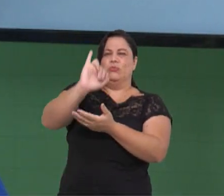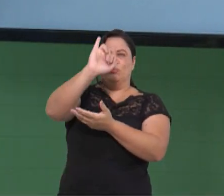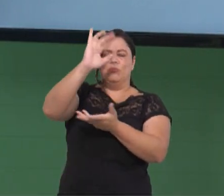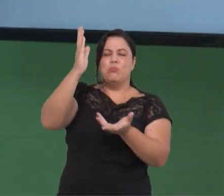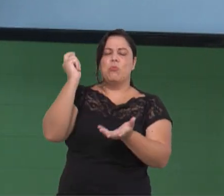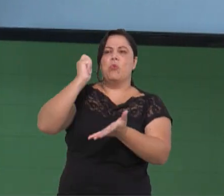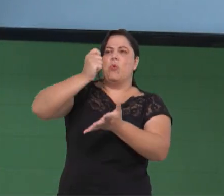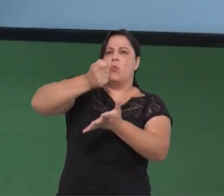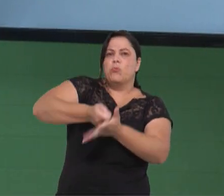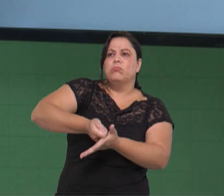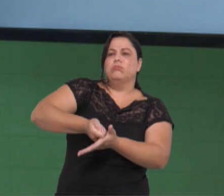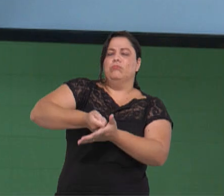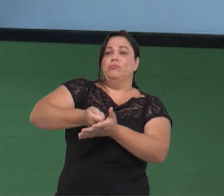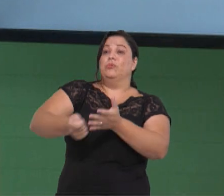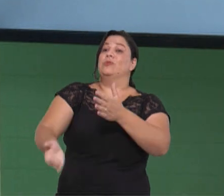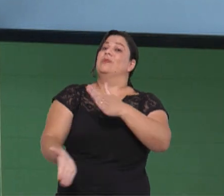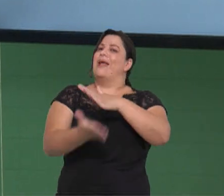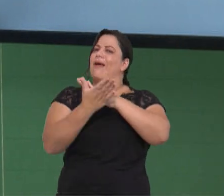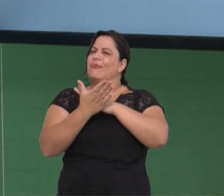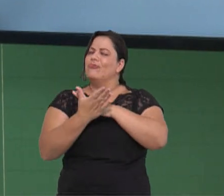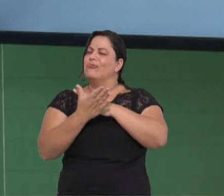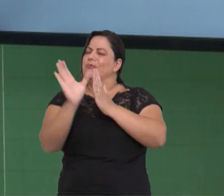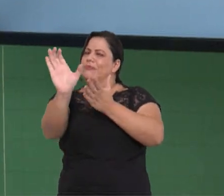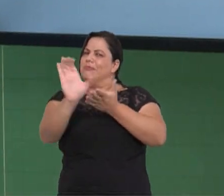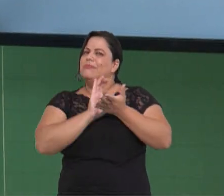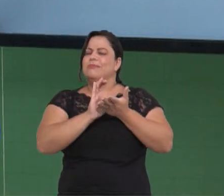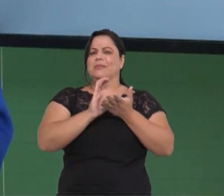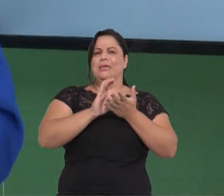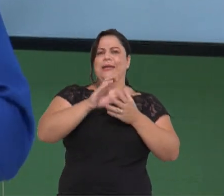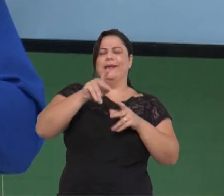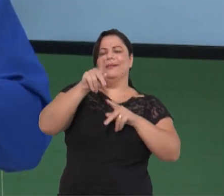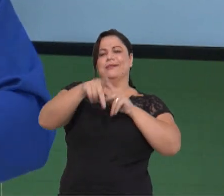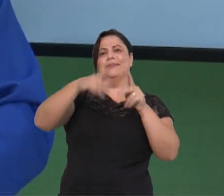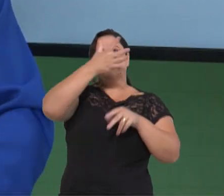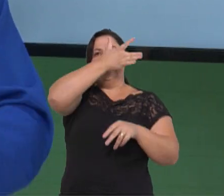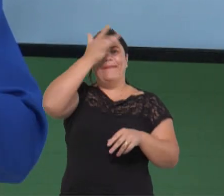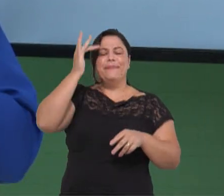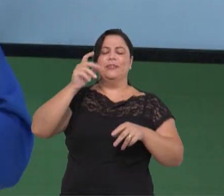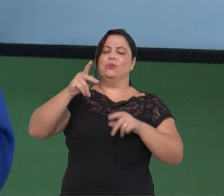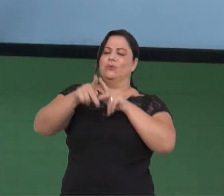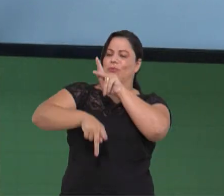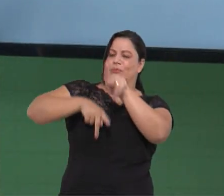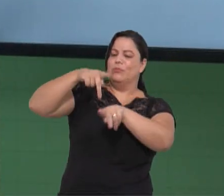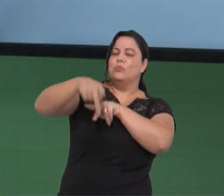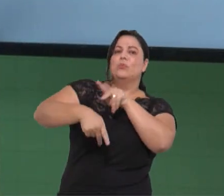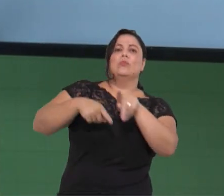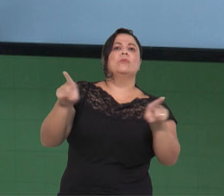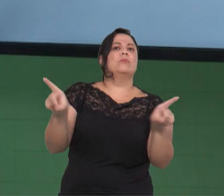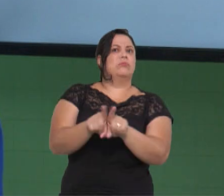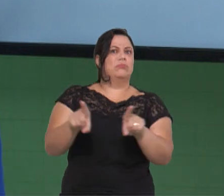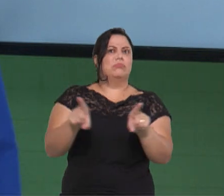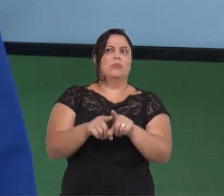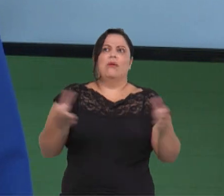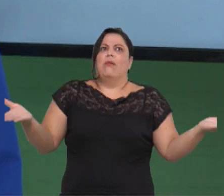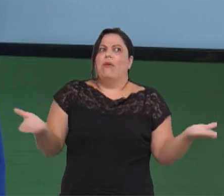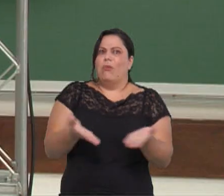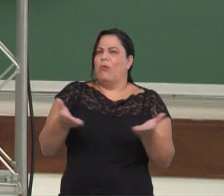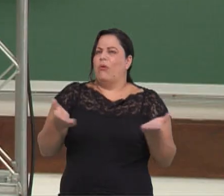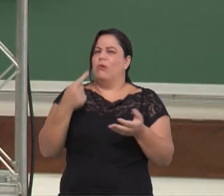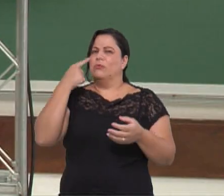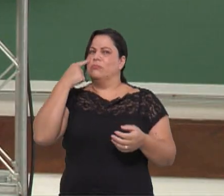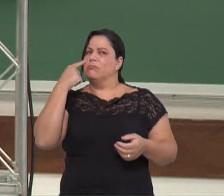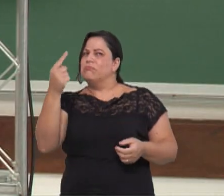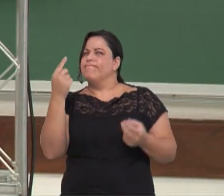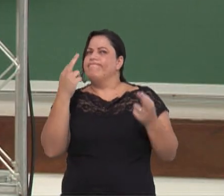em benefício do cidadão, nós temos que fazer hoje uma análise se